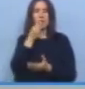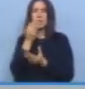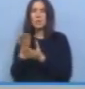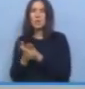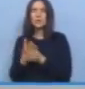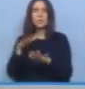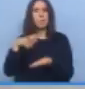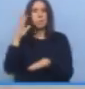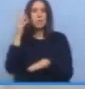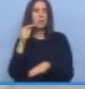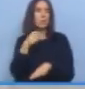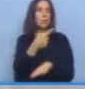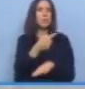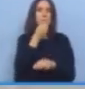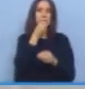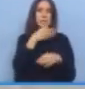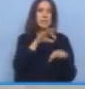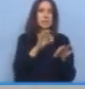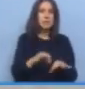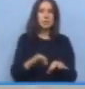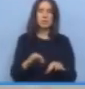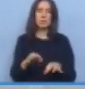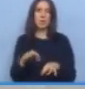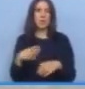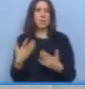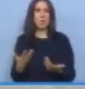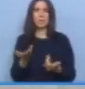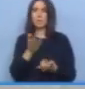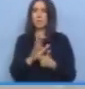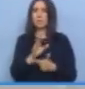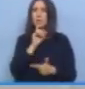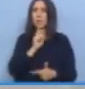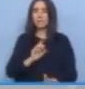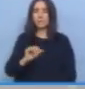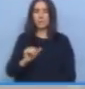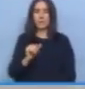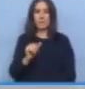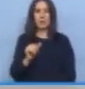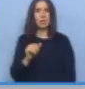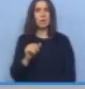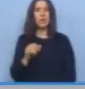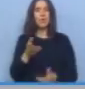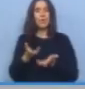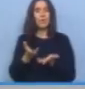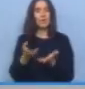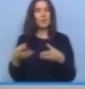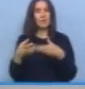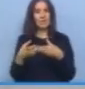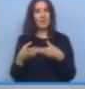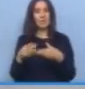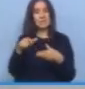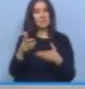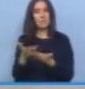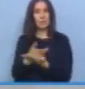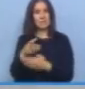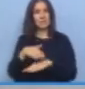e conferências, outros vão fazer piqueniques. Ou, por exemplo, na Guarda vão ativar o forno comunitário e vão fazer lá o